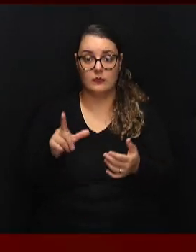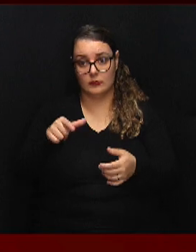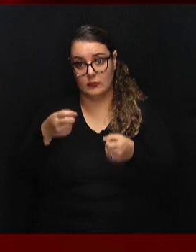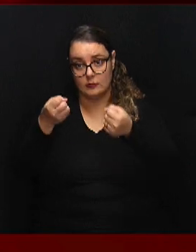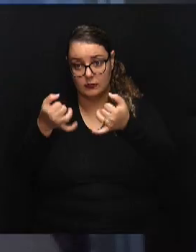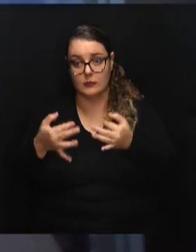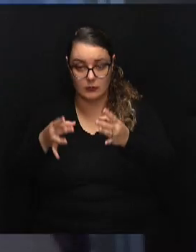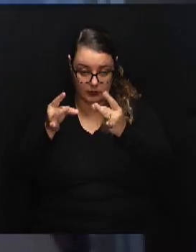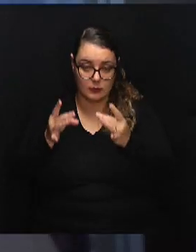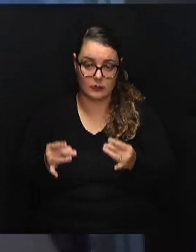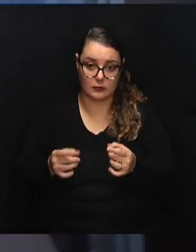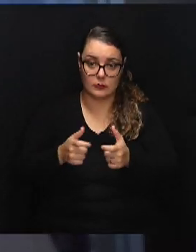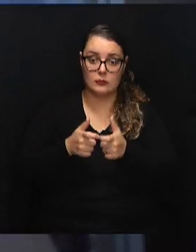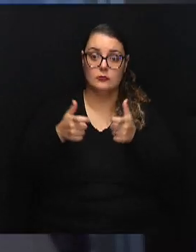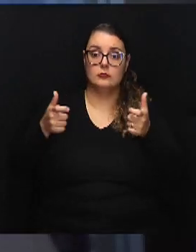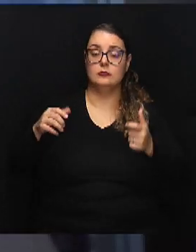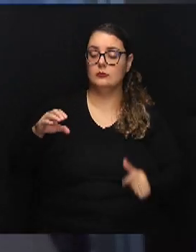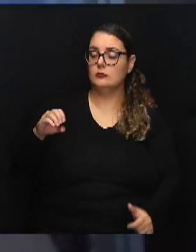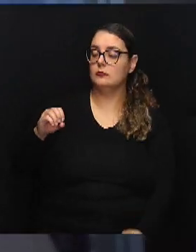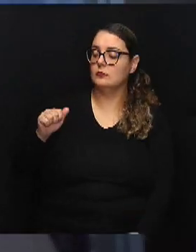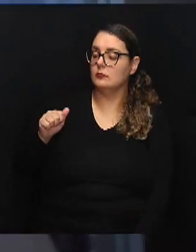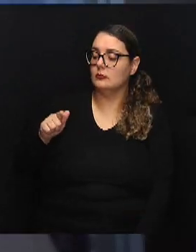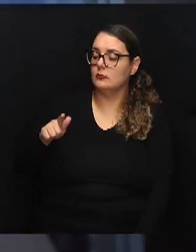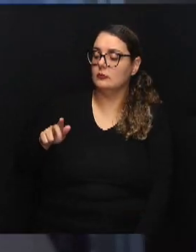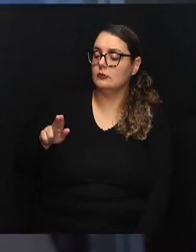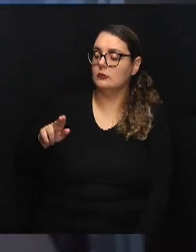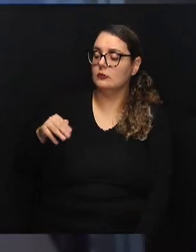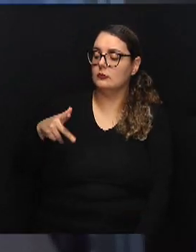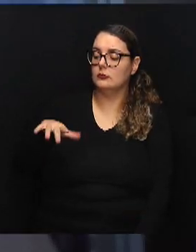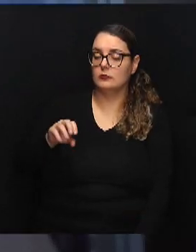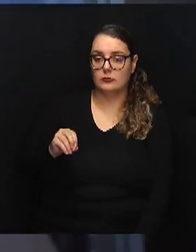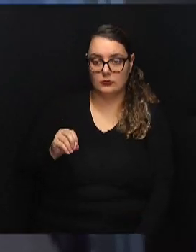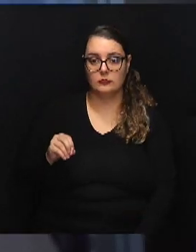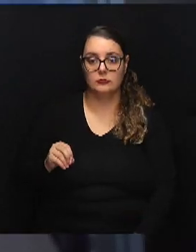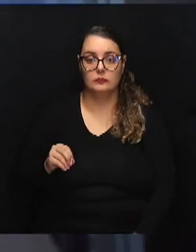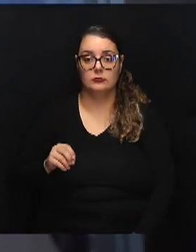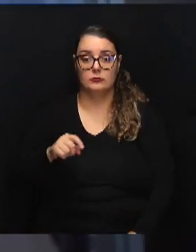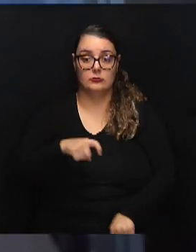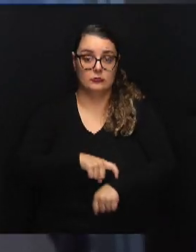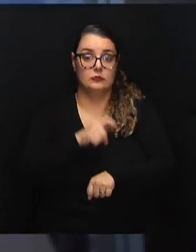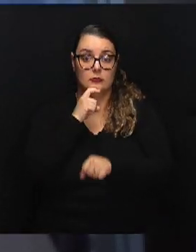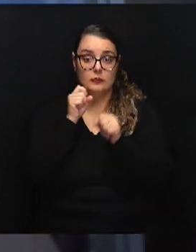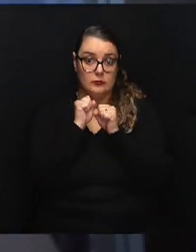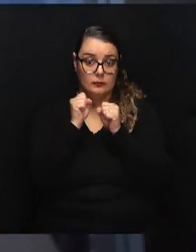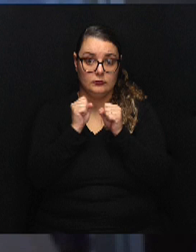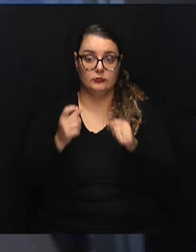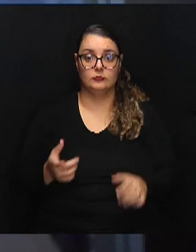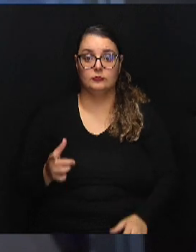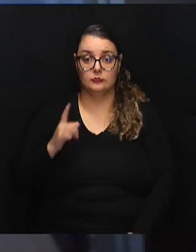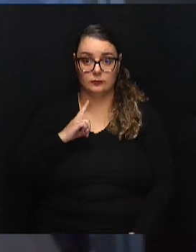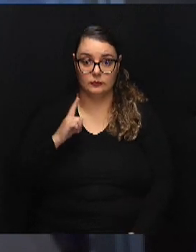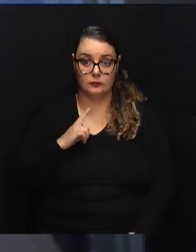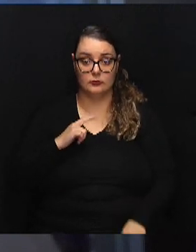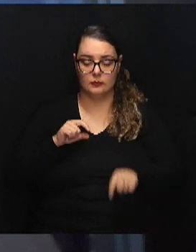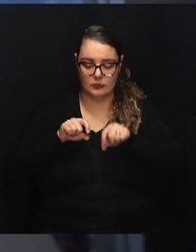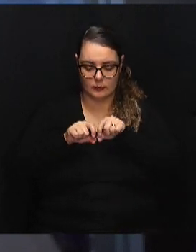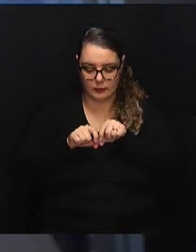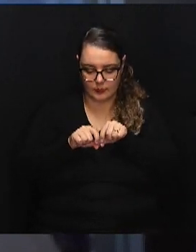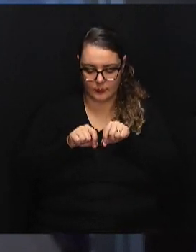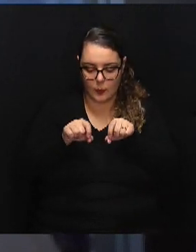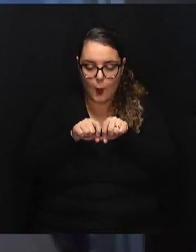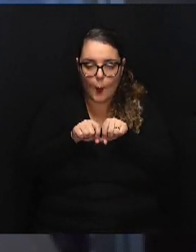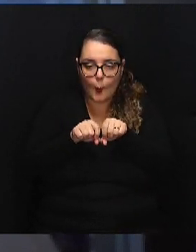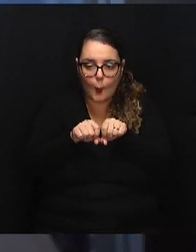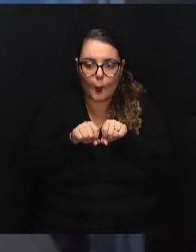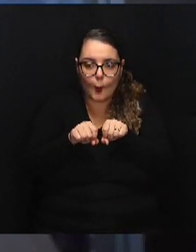a gente tem um aumento da coagulação de sangue no inverno, né? Então, assim, eu tenho um vaso que fica mais